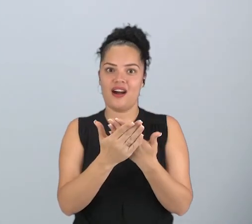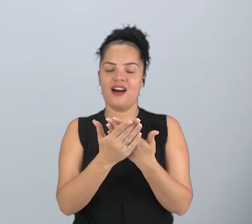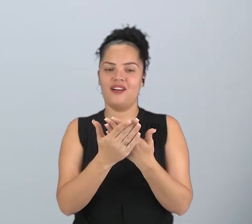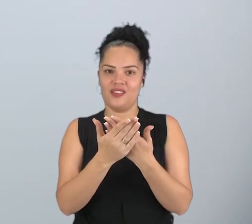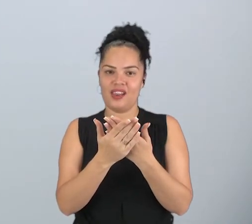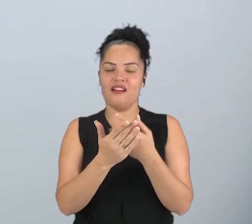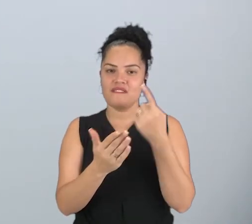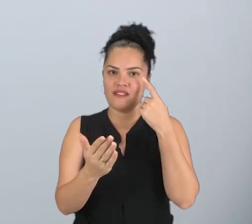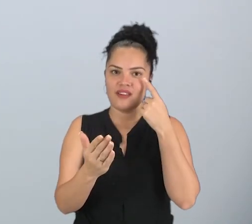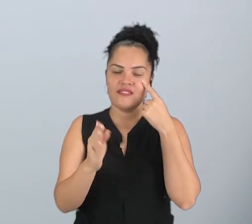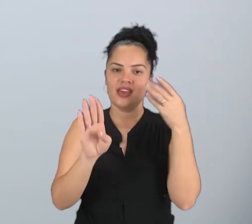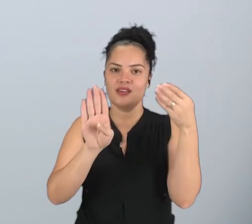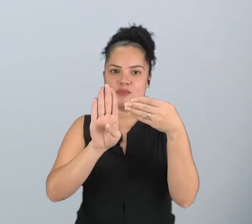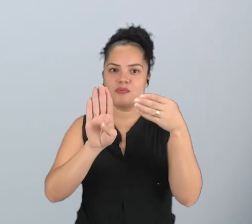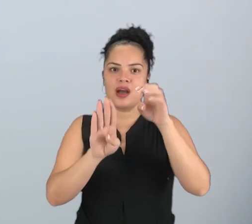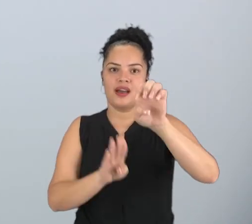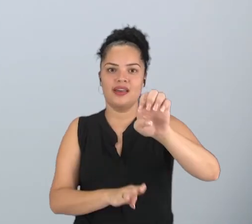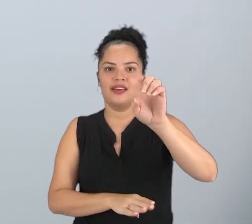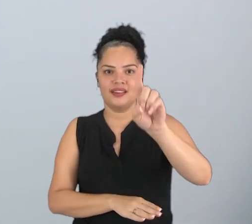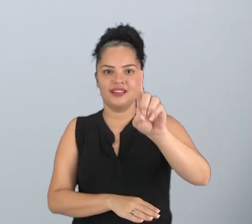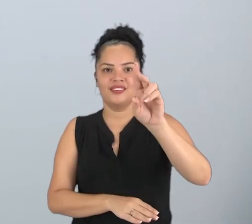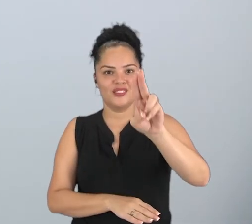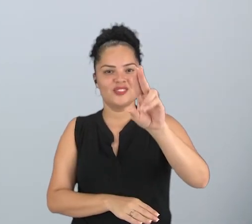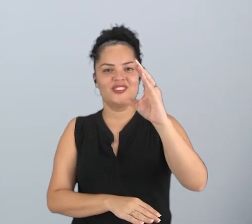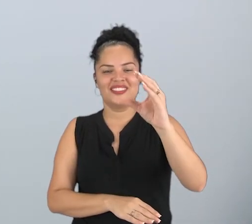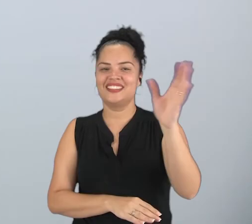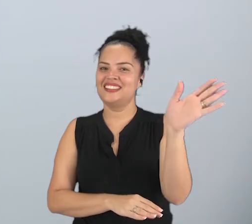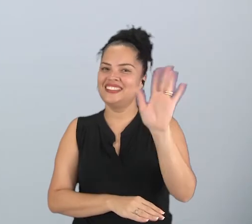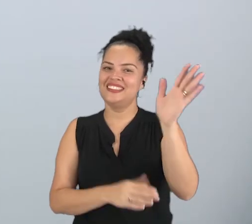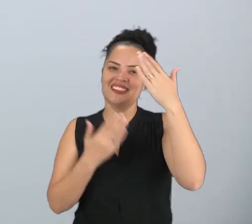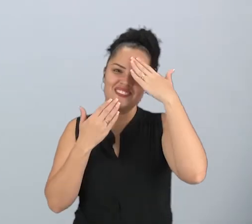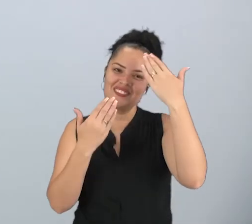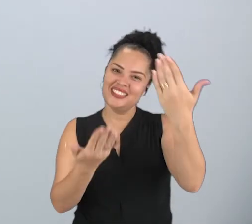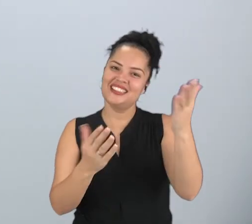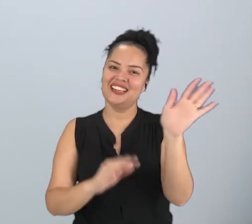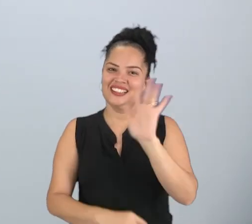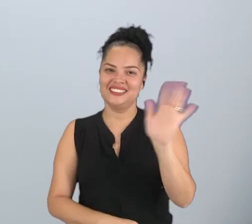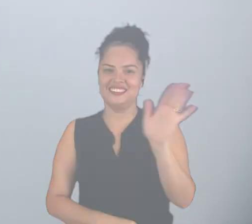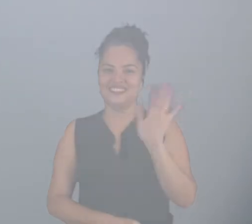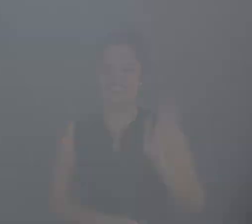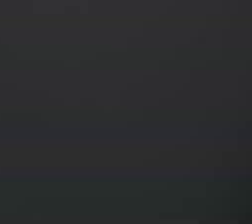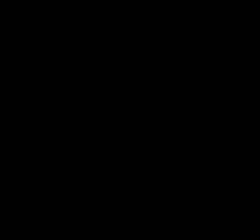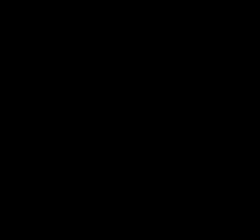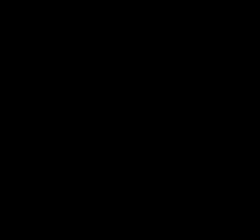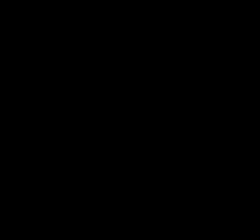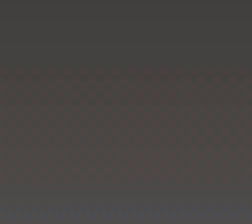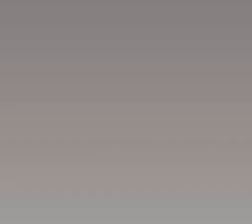atividades você vai encontrar no portal Eduque. Muito obrigada pela atenção e até a próxima!